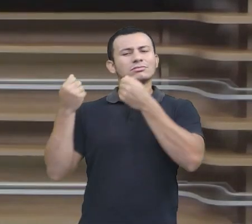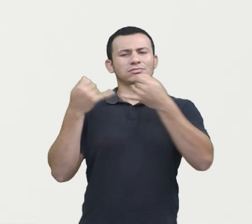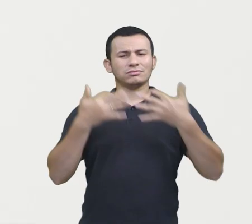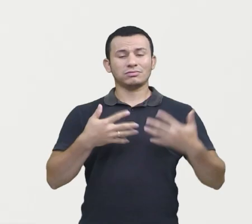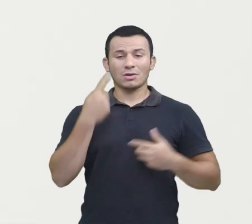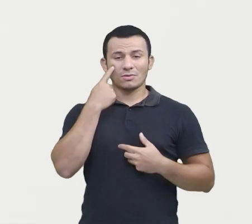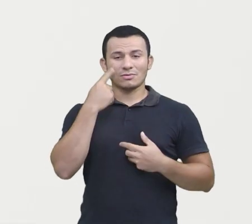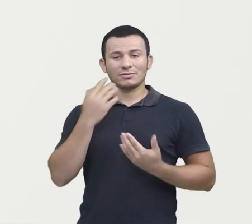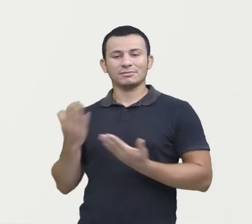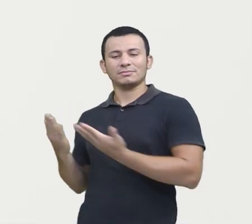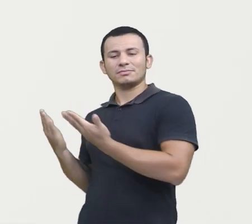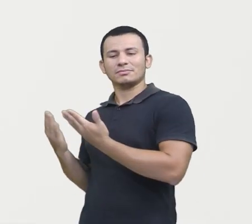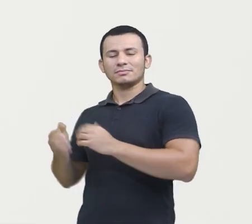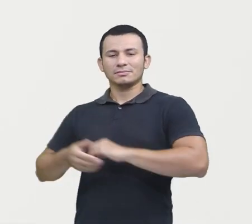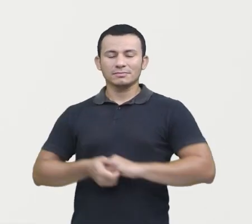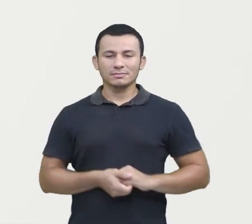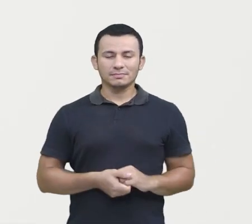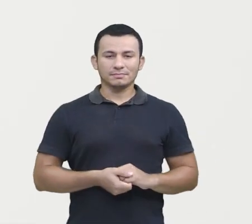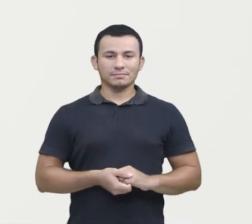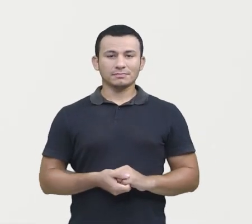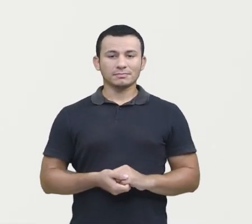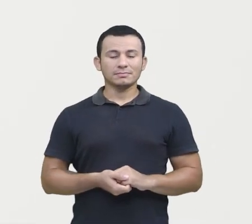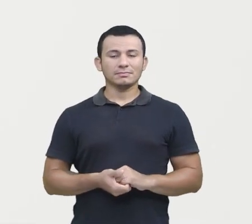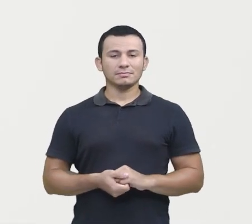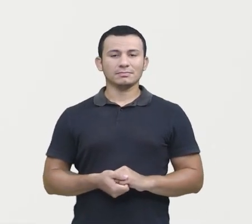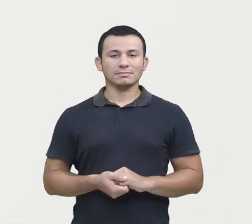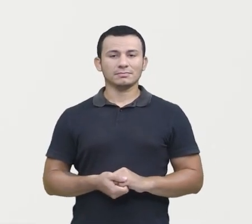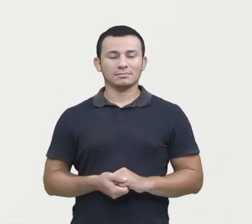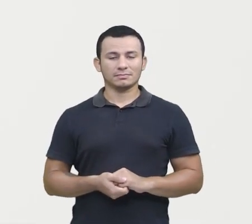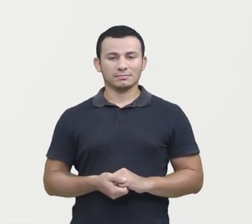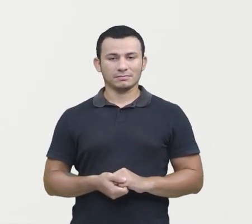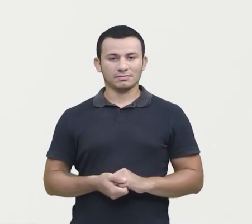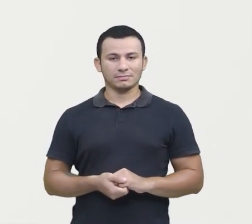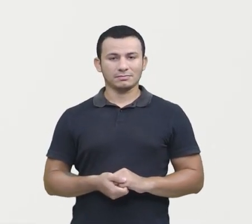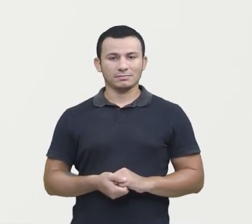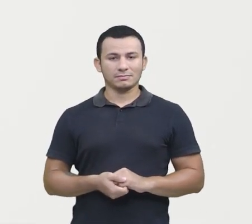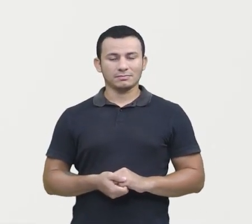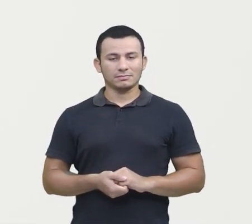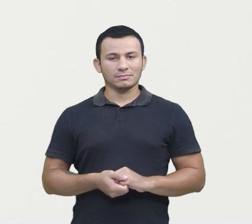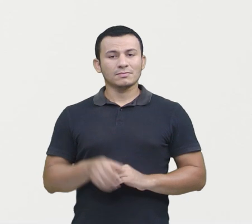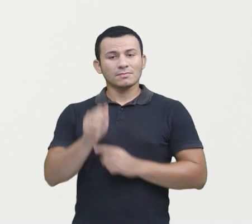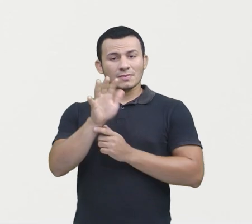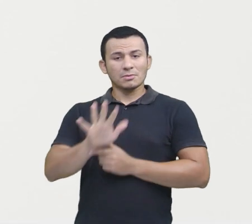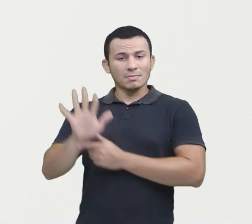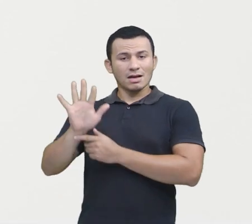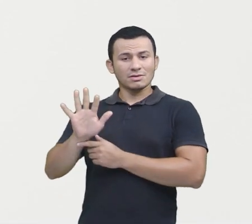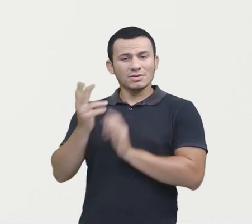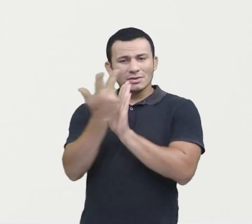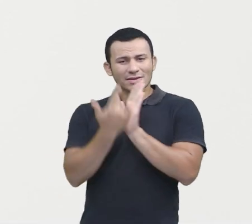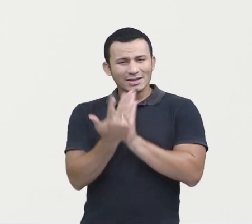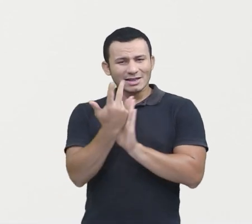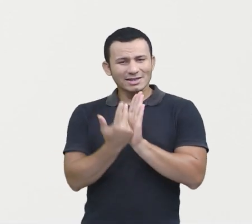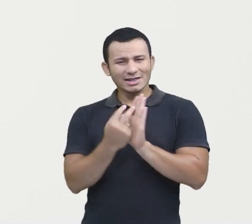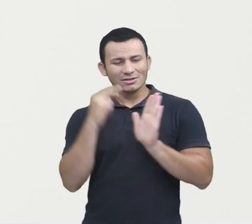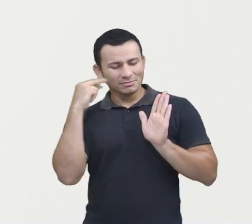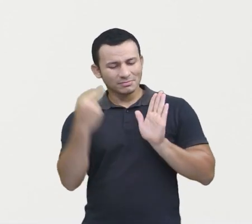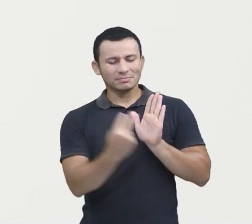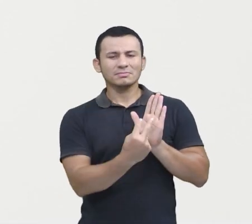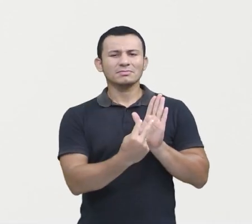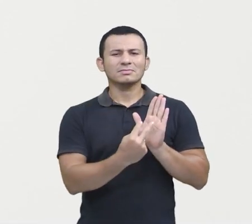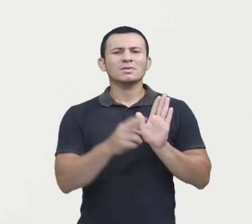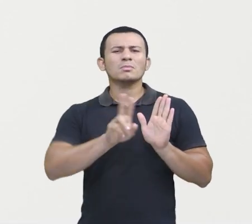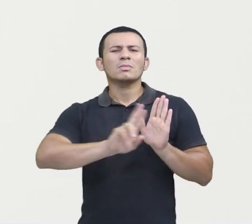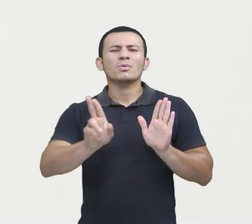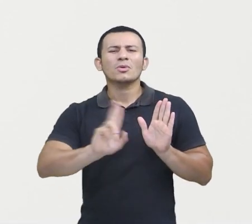quadro. Vamos lá? Olha aqui, crianças. Vocês estão vendo esta imagem aqui? Qual é o nome